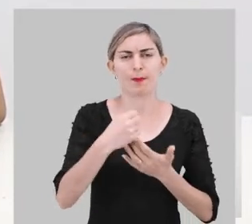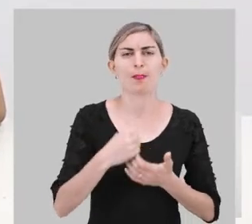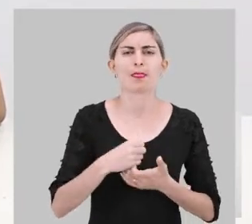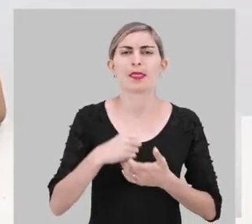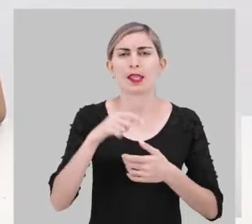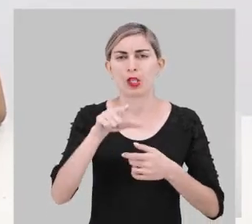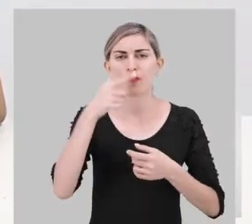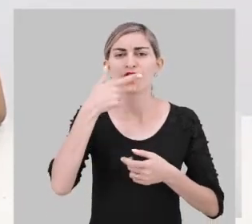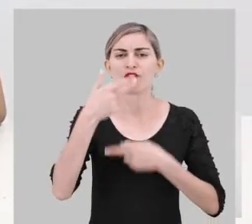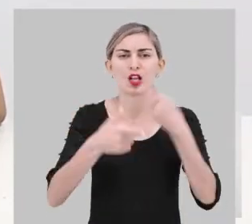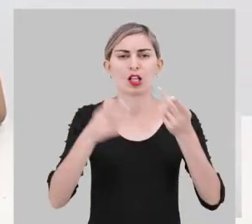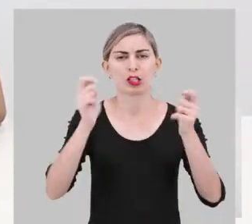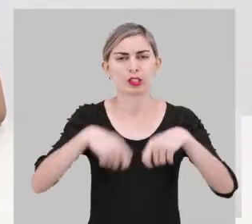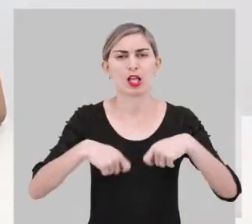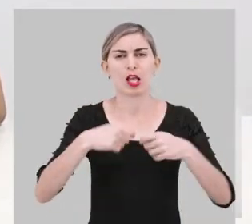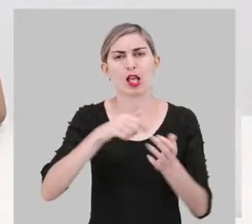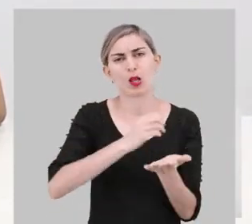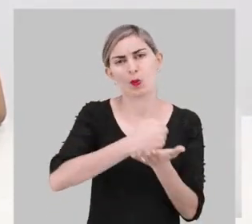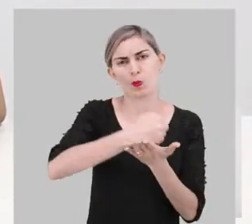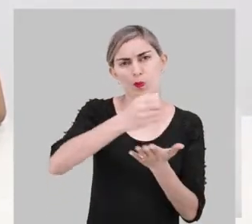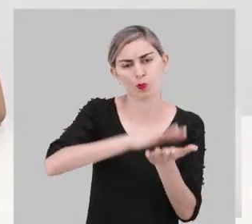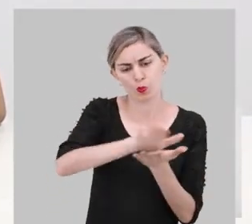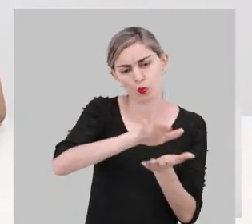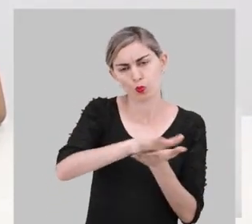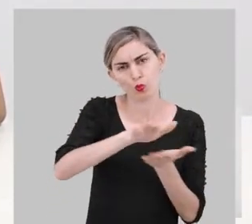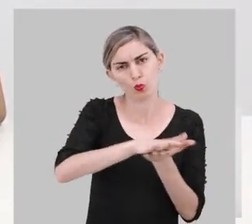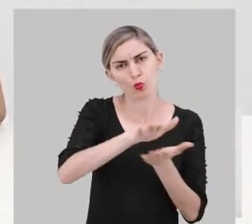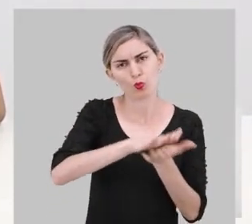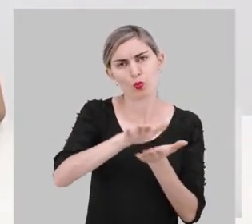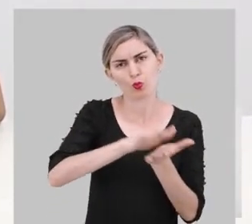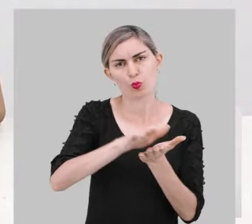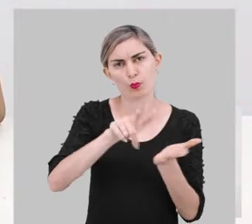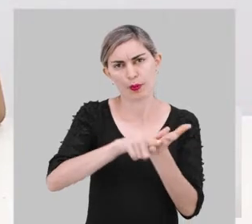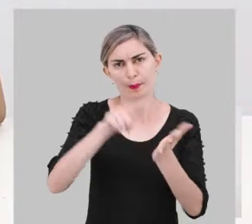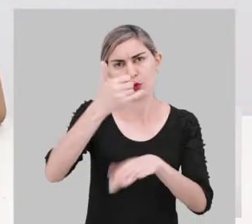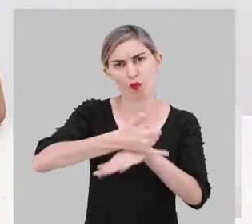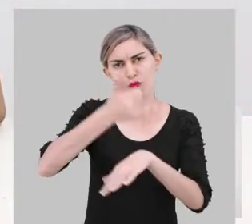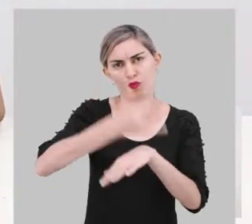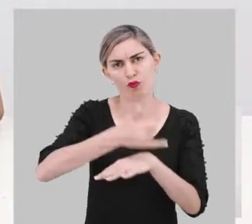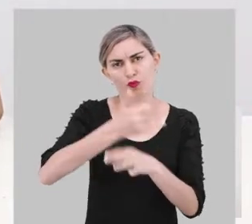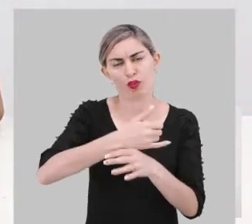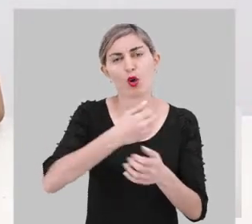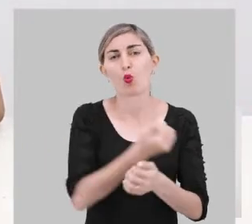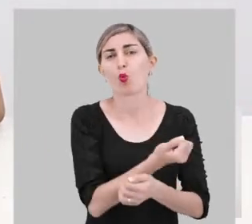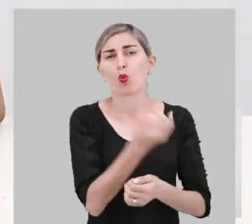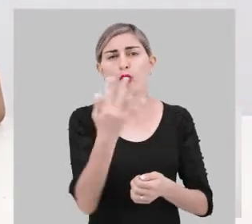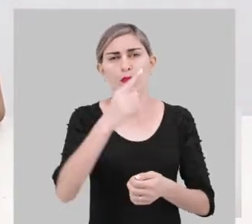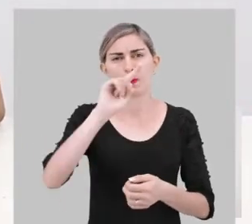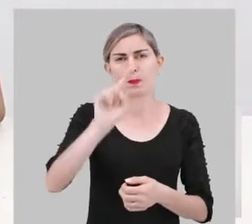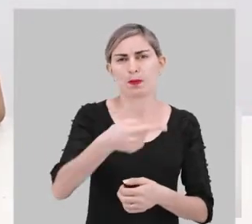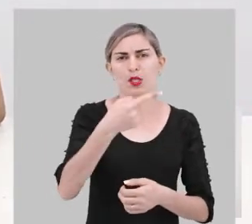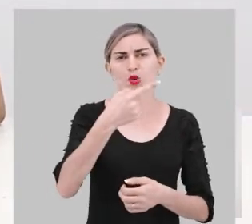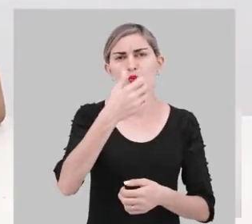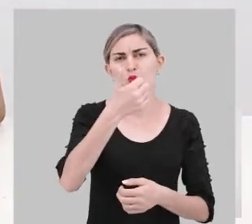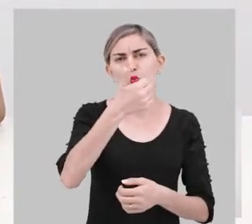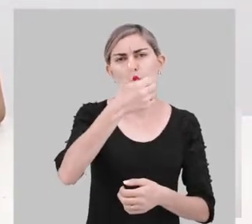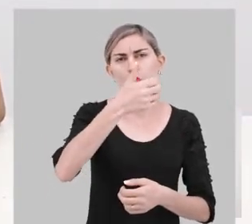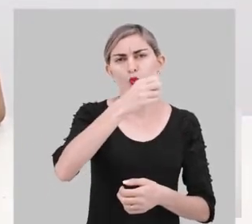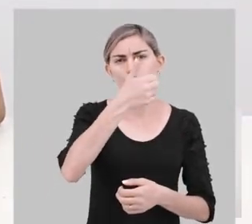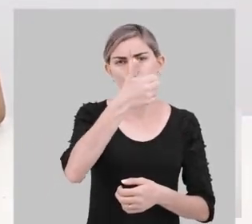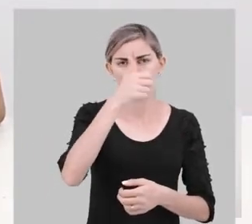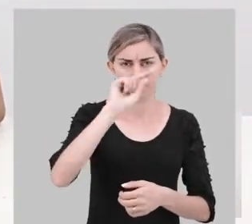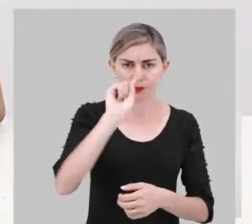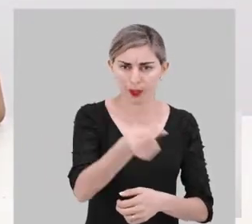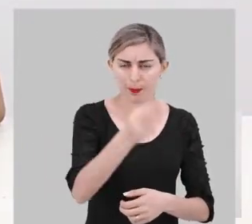uma capacidade de litografar, de imprimir nas folhas de aço, a quantidade de